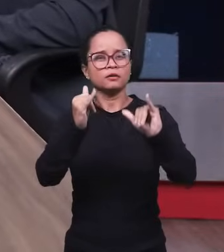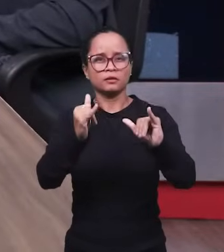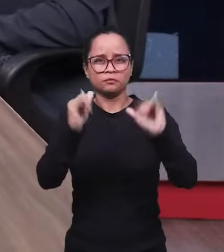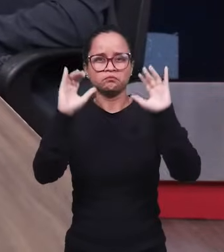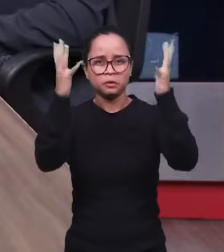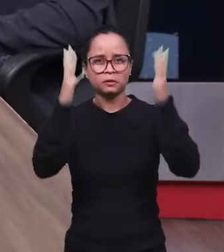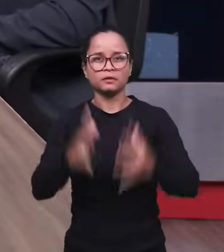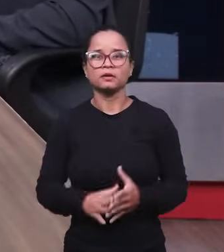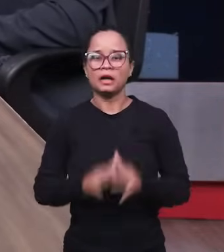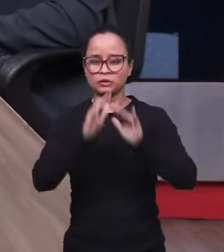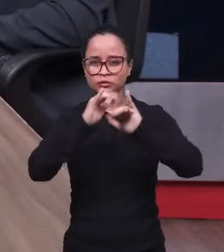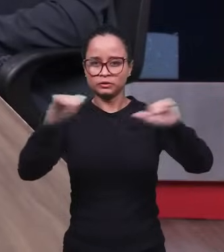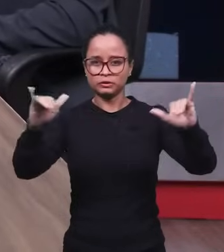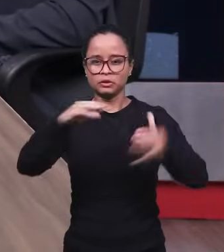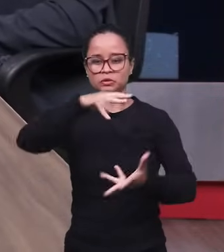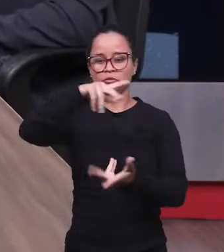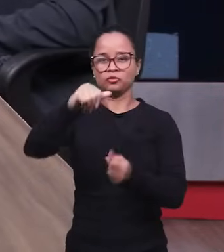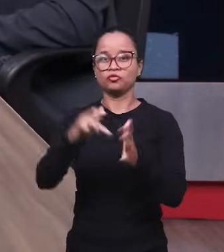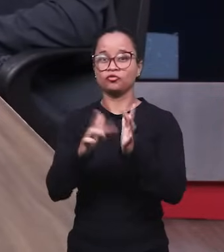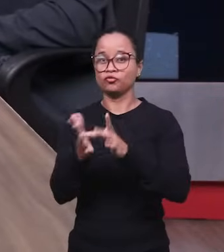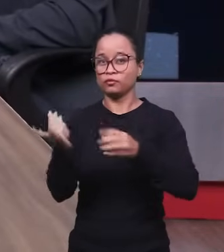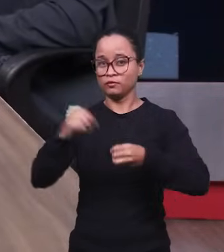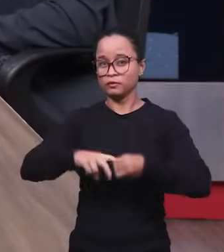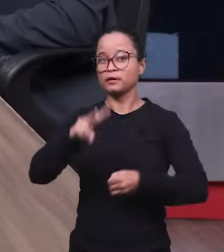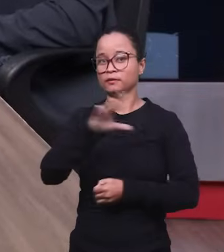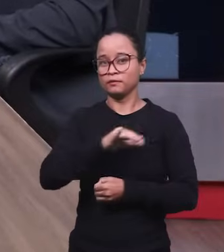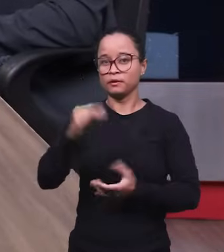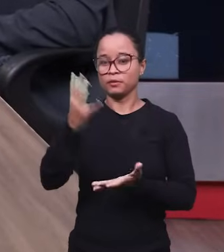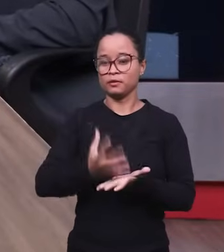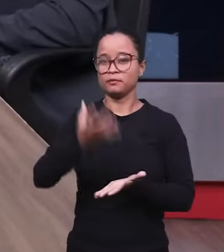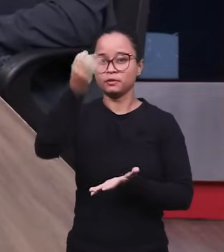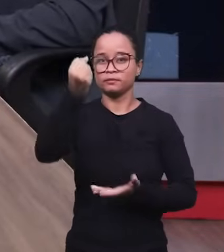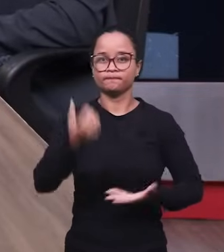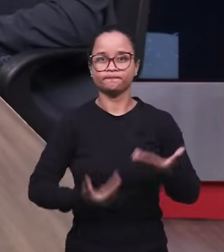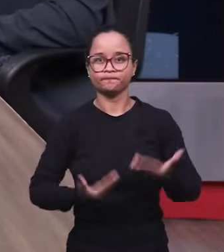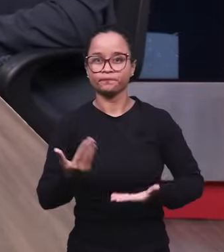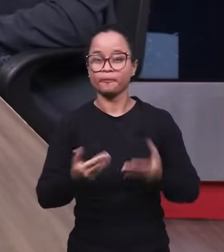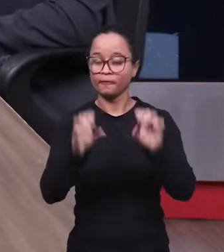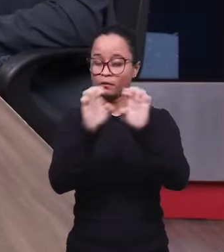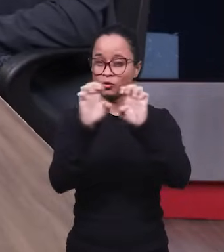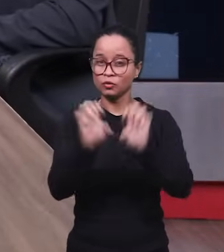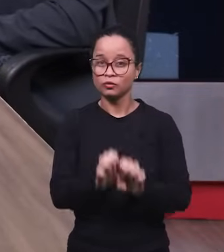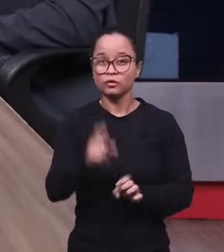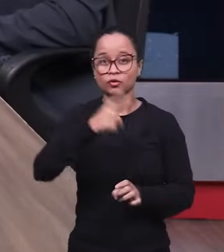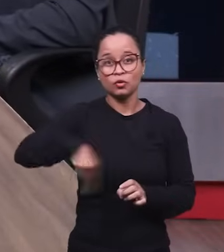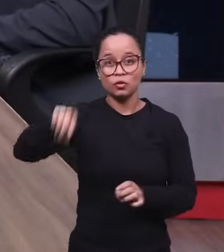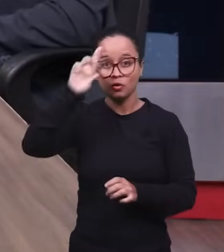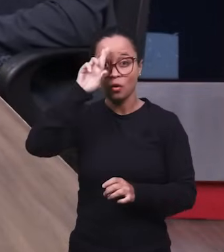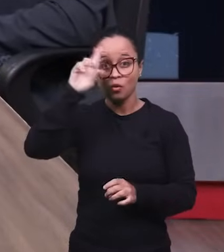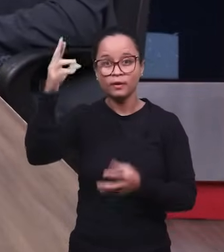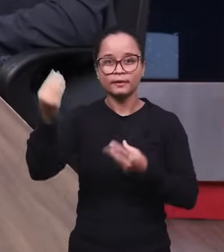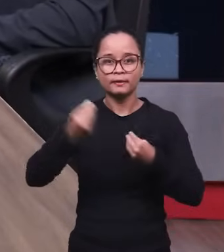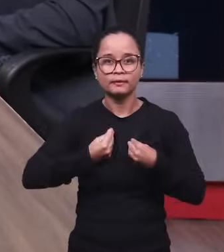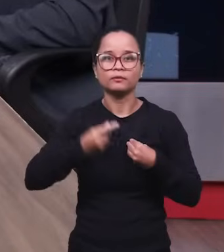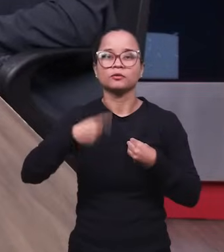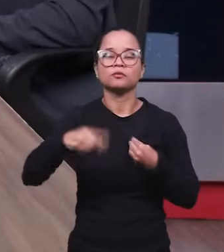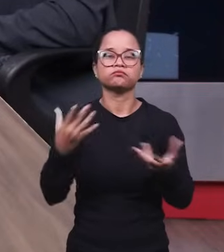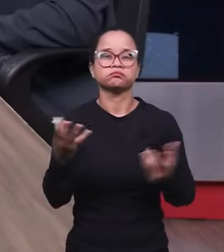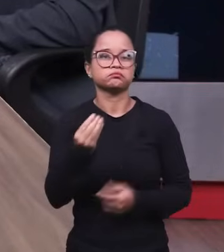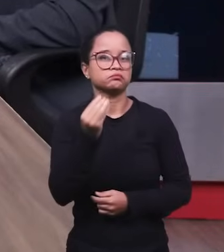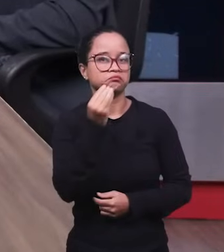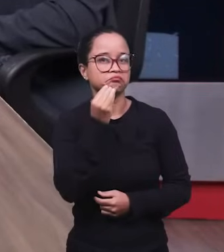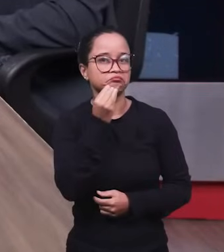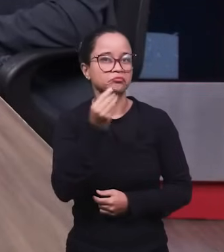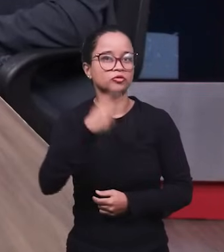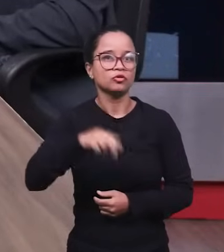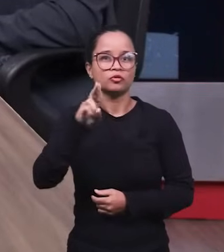a toda a terra que Jesus vai voltar para buscar esta igreja. Isso é uma infraestrutura que o Senhor nos deu, e hoje o Senhor tem nos dado